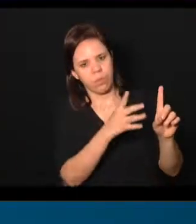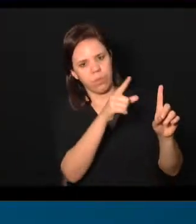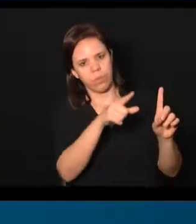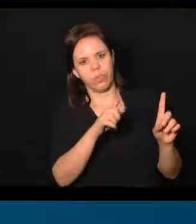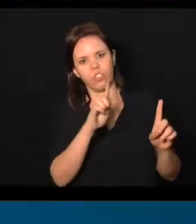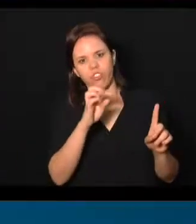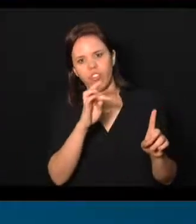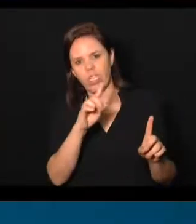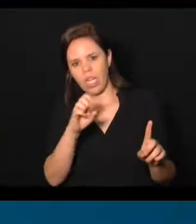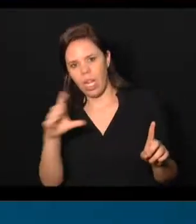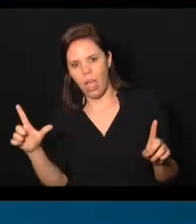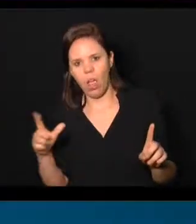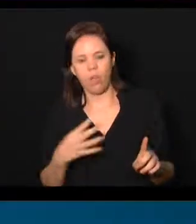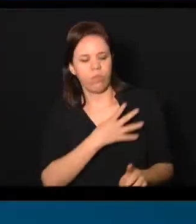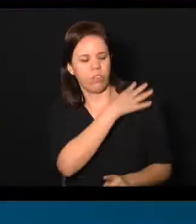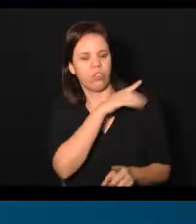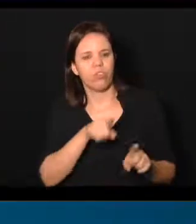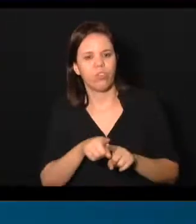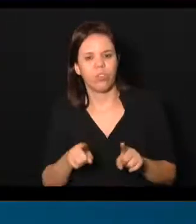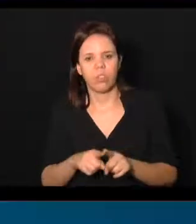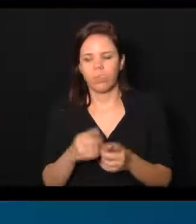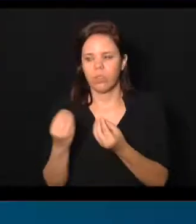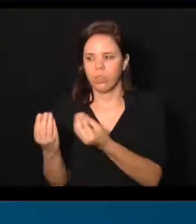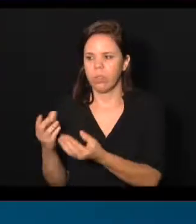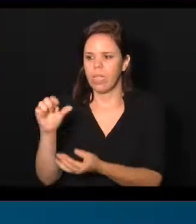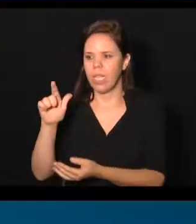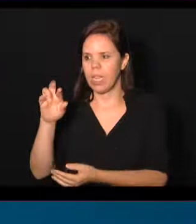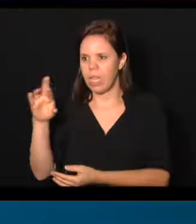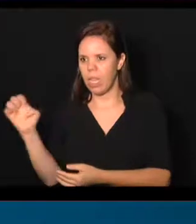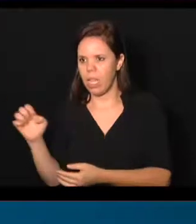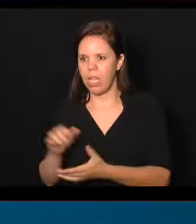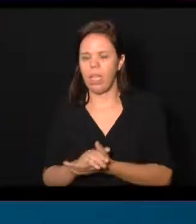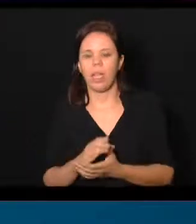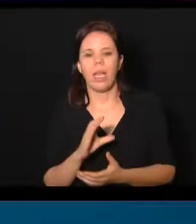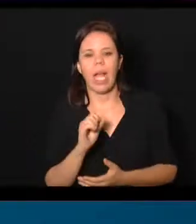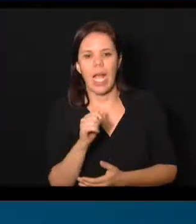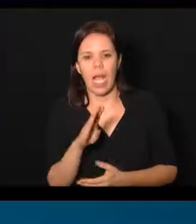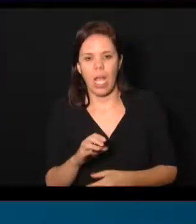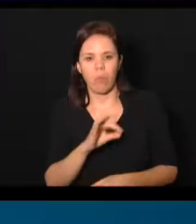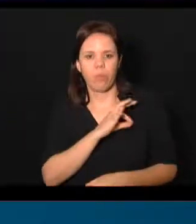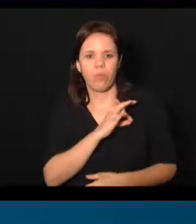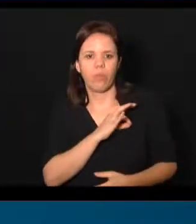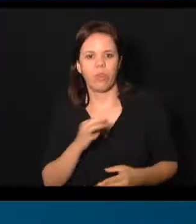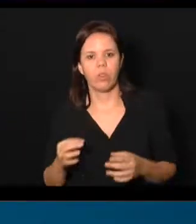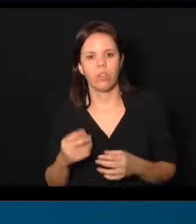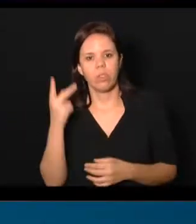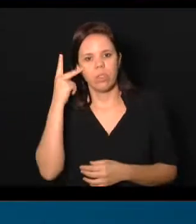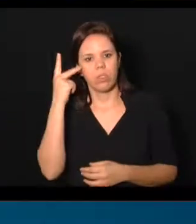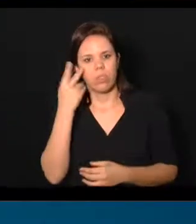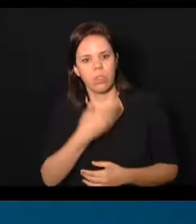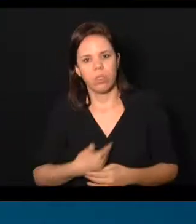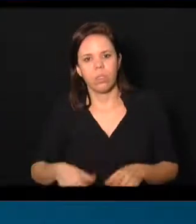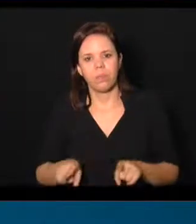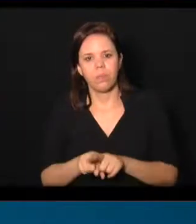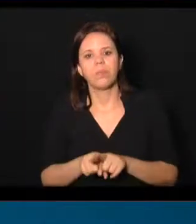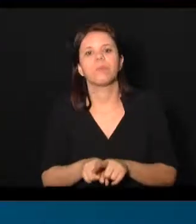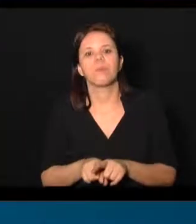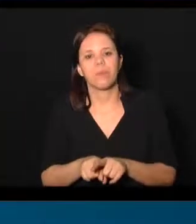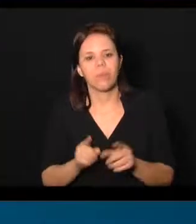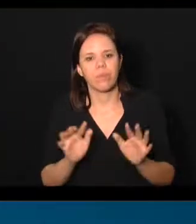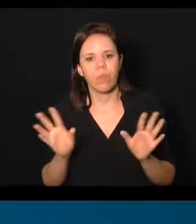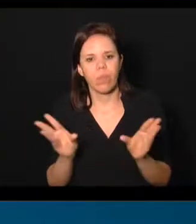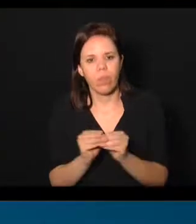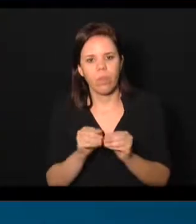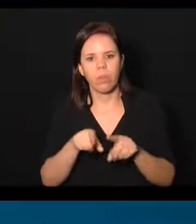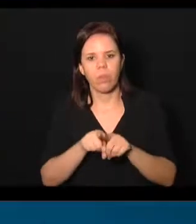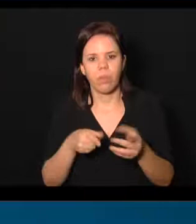General Nelson Santini Júnior a André Ferreira da Silva, cabo da Polícia Militar do Estado de São Paulo. E, por fim, também foi aprovado o